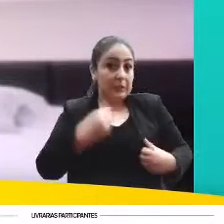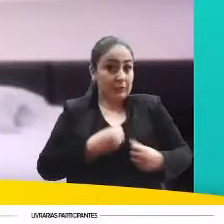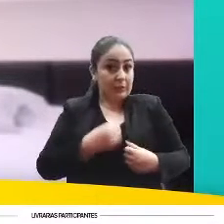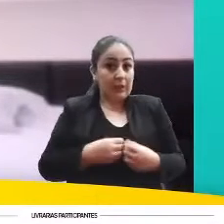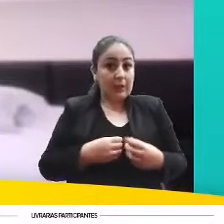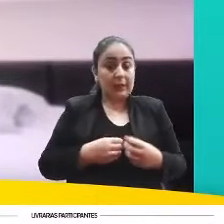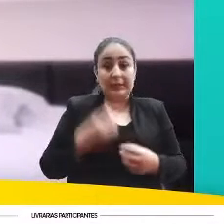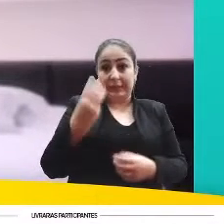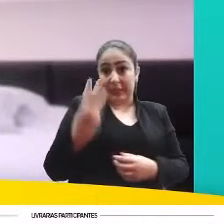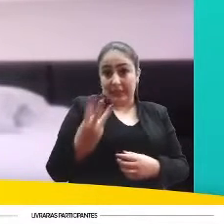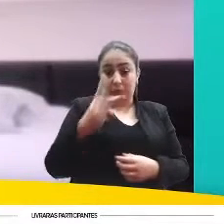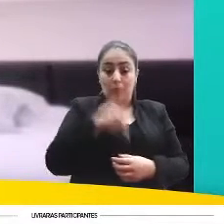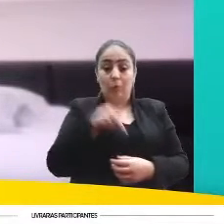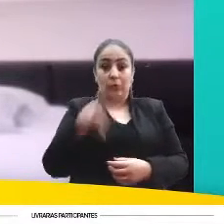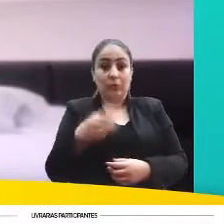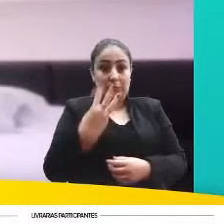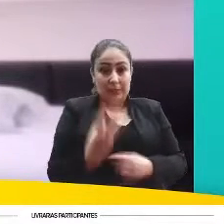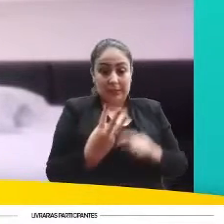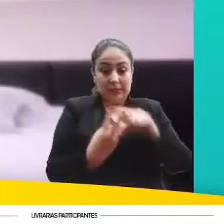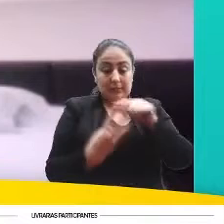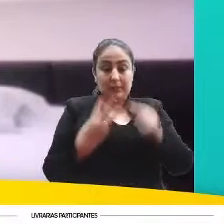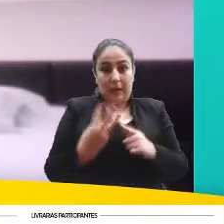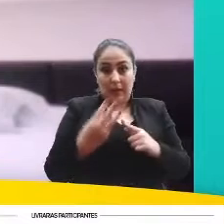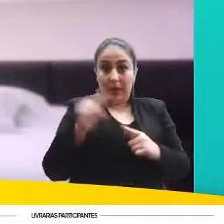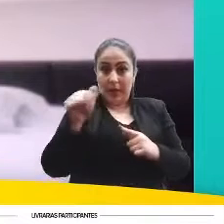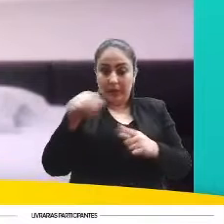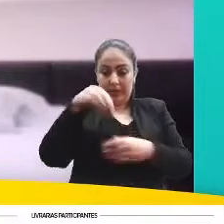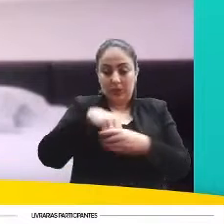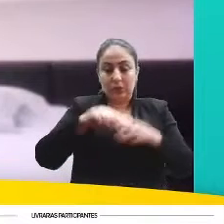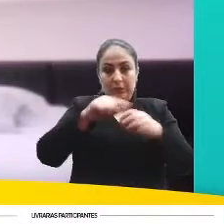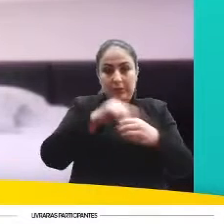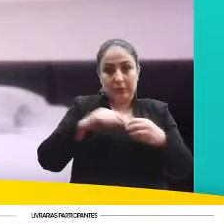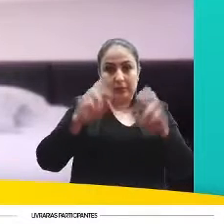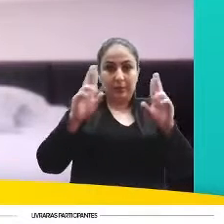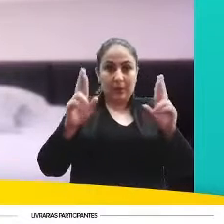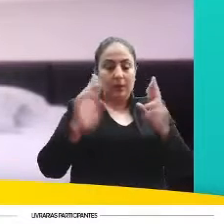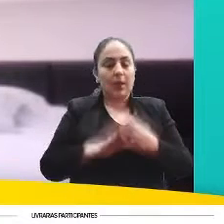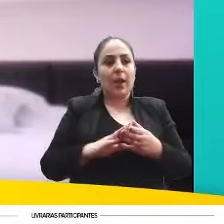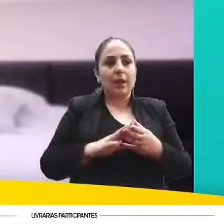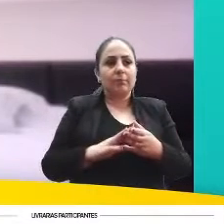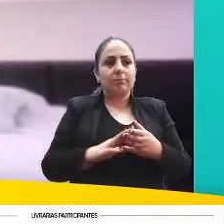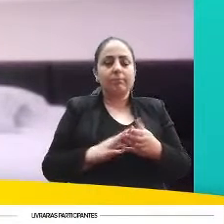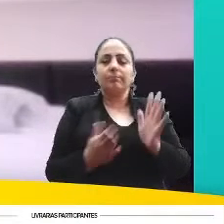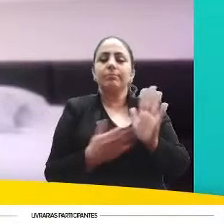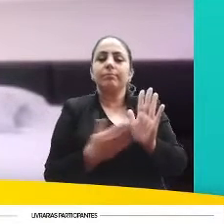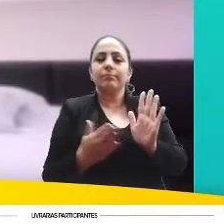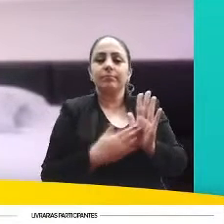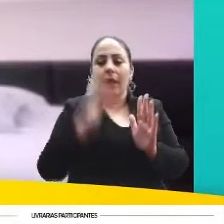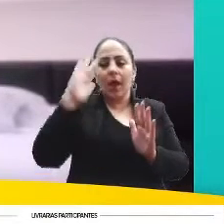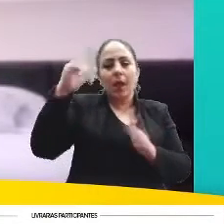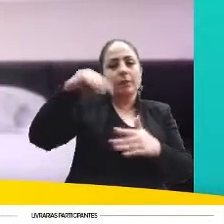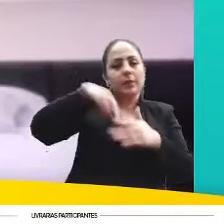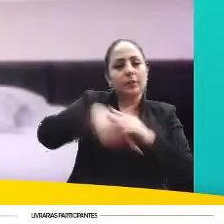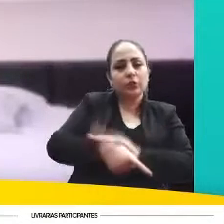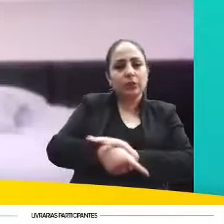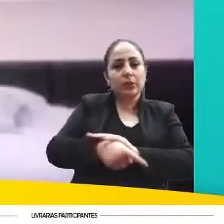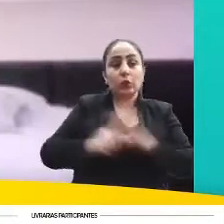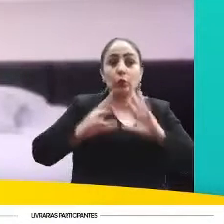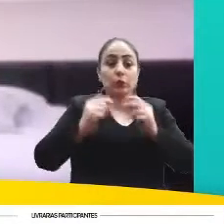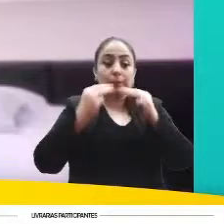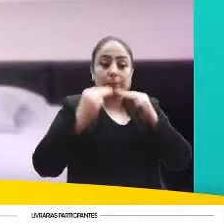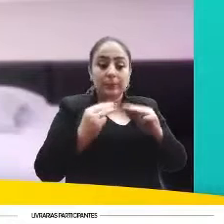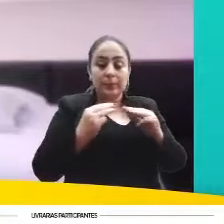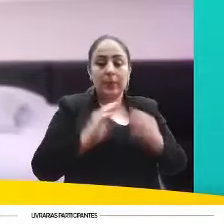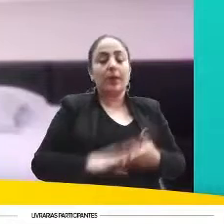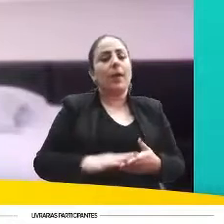3 mestres. E esses 3 mestres vão nos permitir refletir sobre as lições deles.